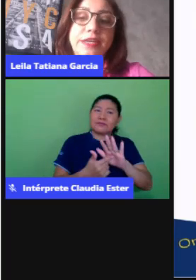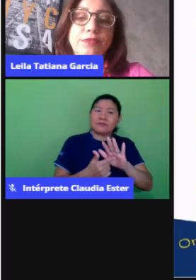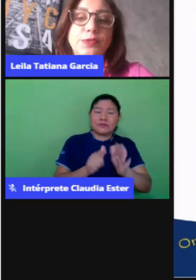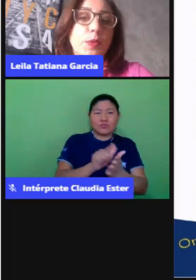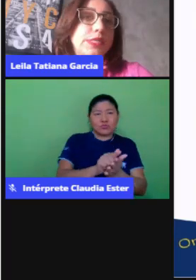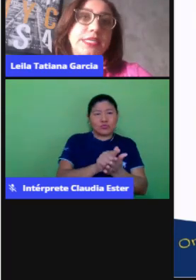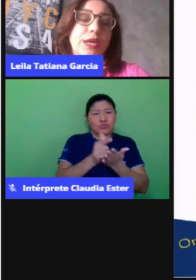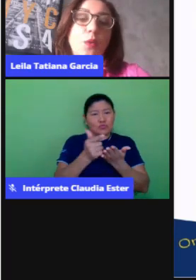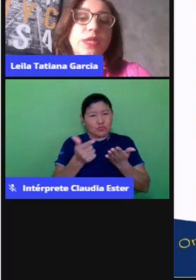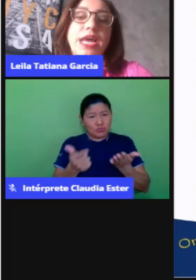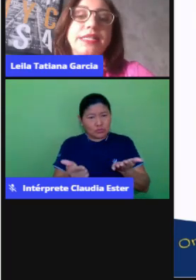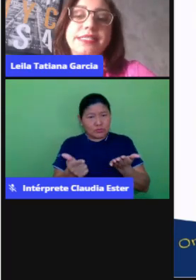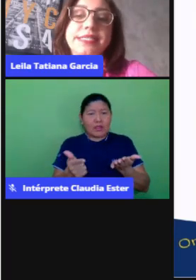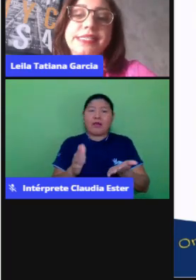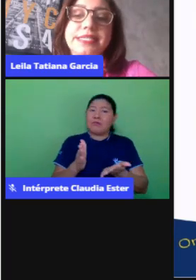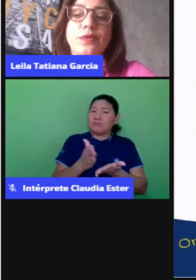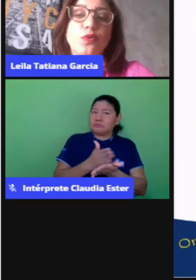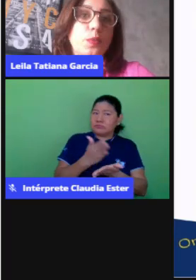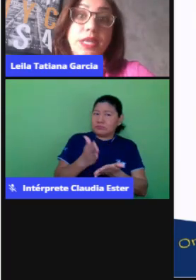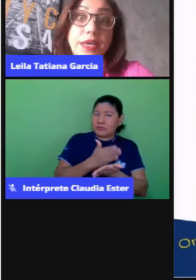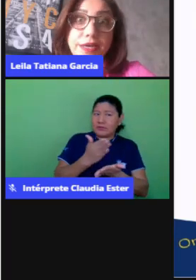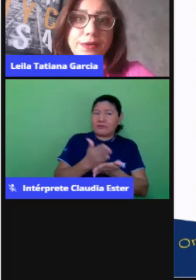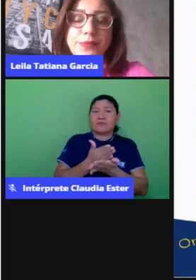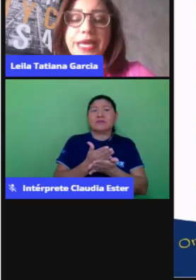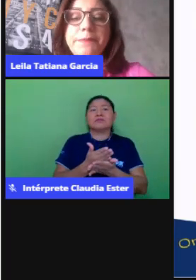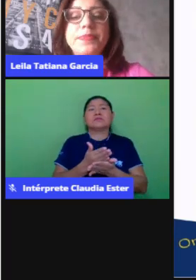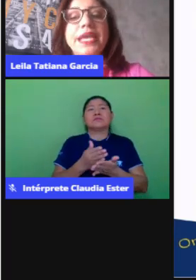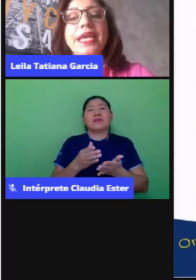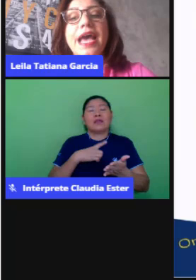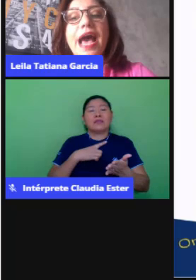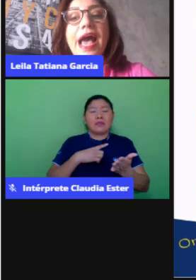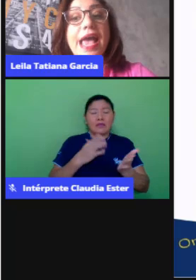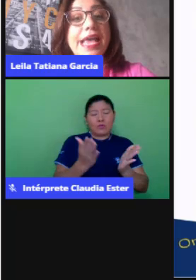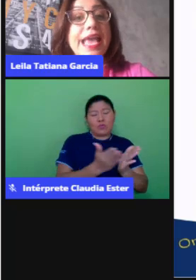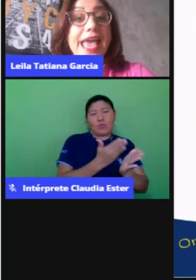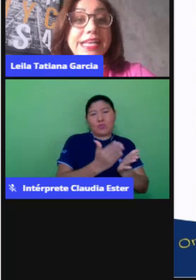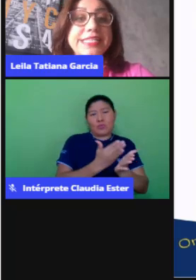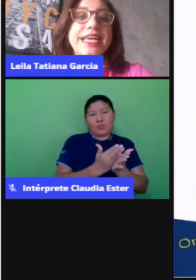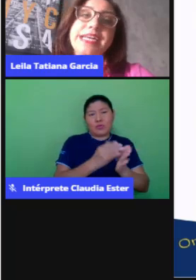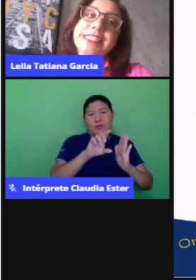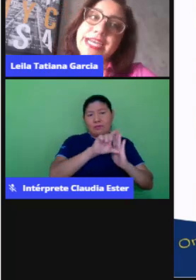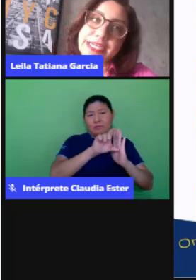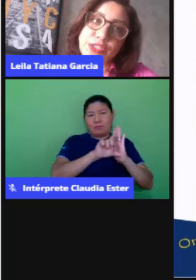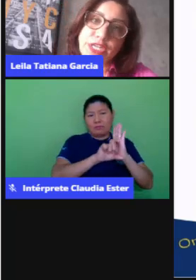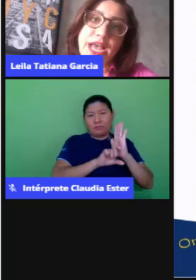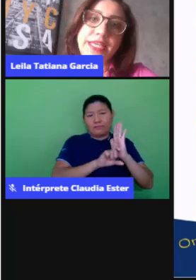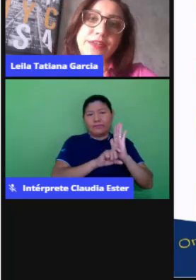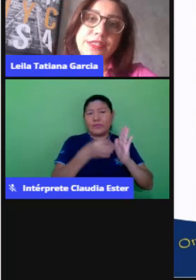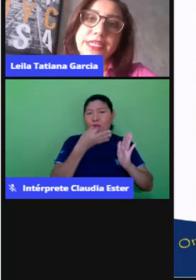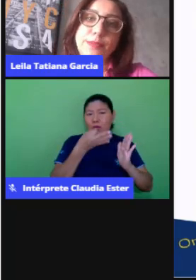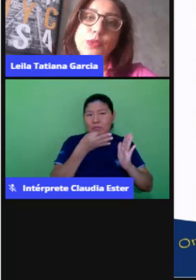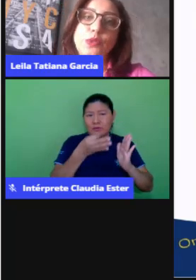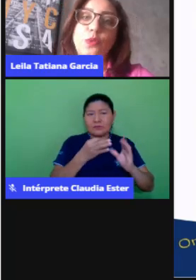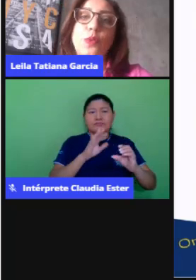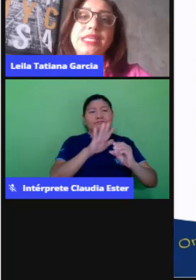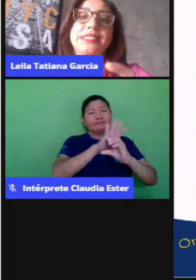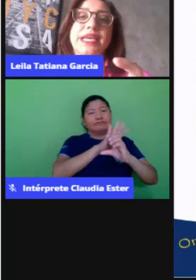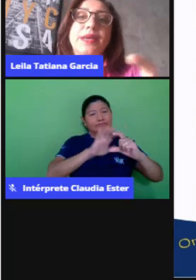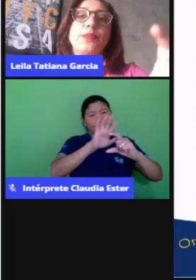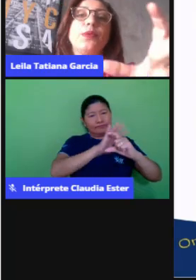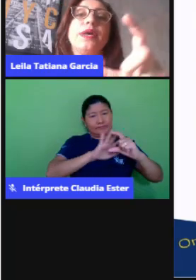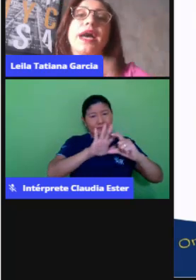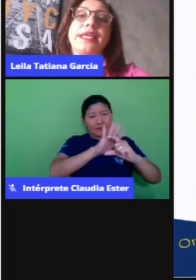revistas, em livros, podem ser encontradas na seção de opinião, né? Essa é a charge. Aqui nós temos